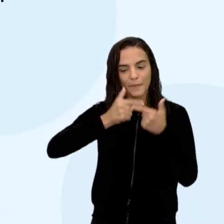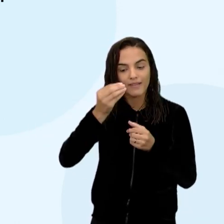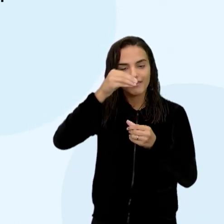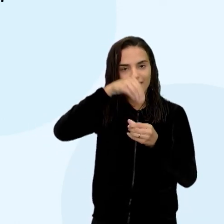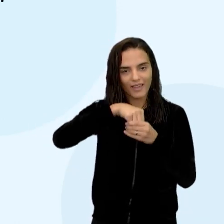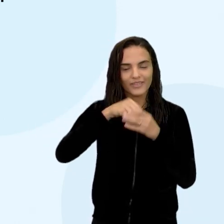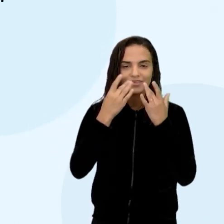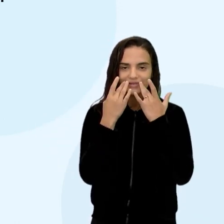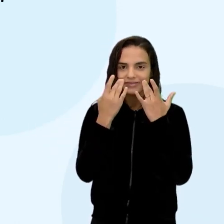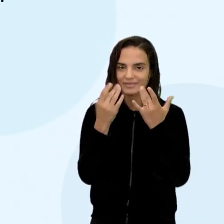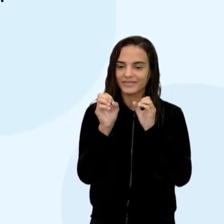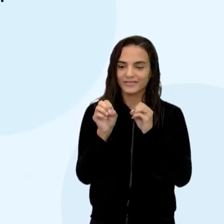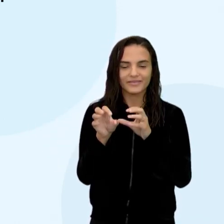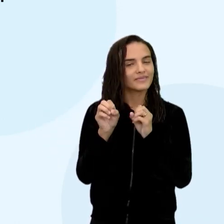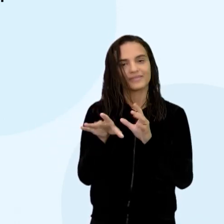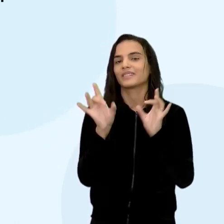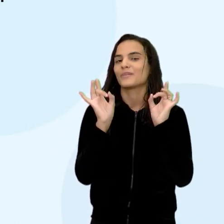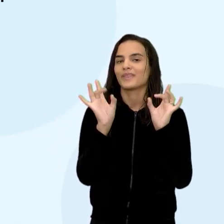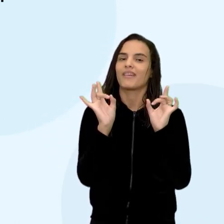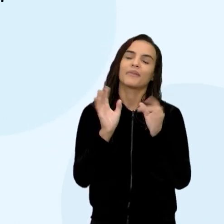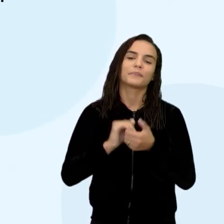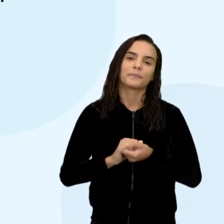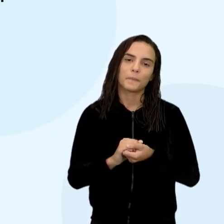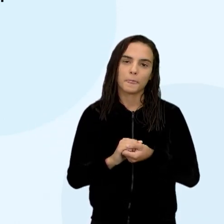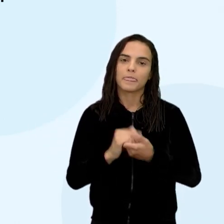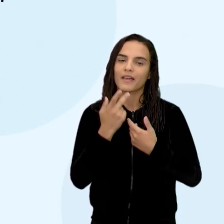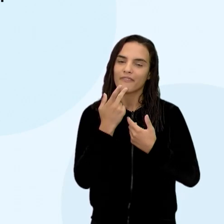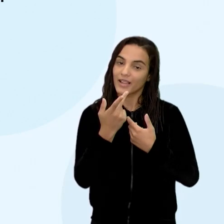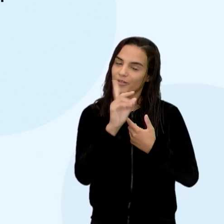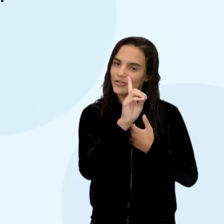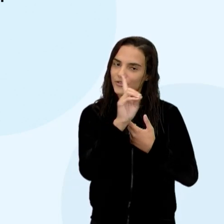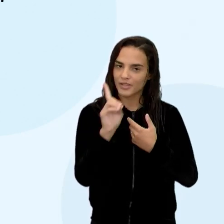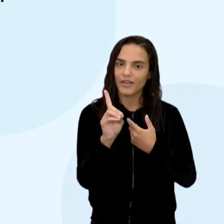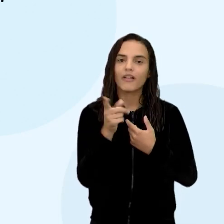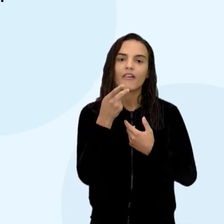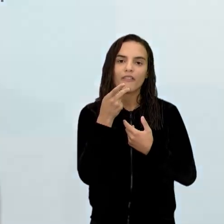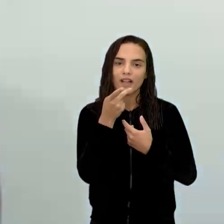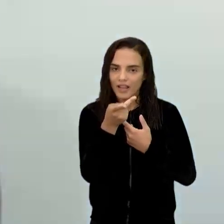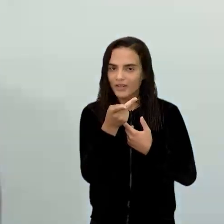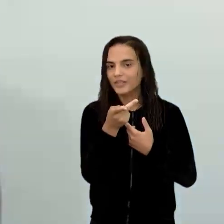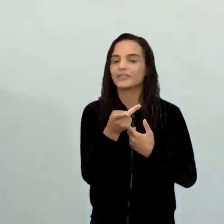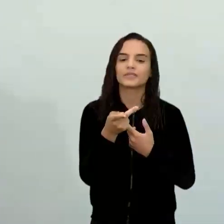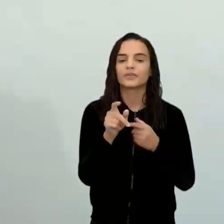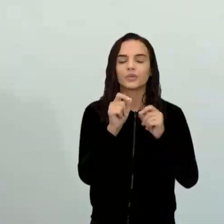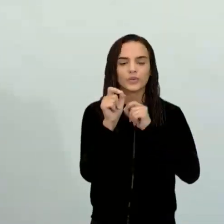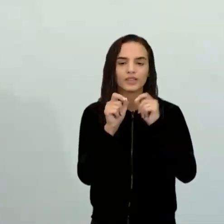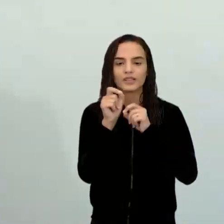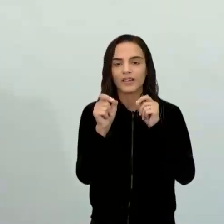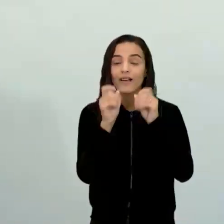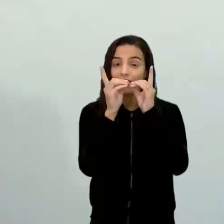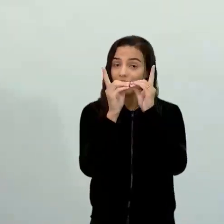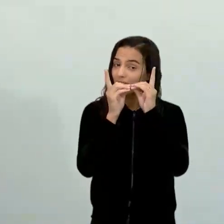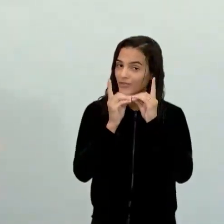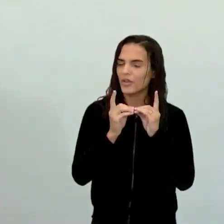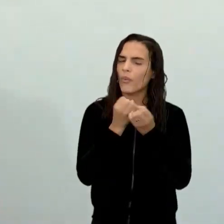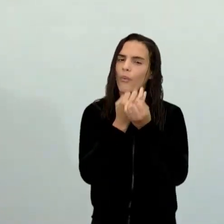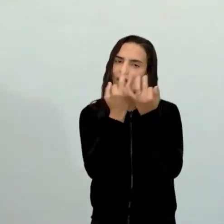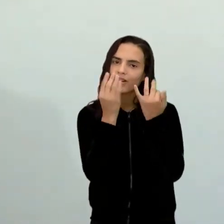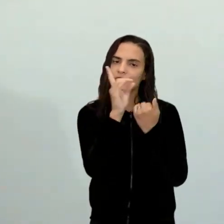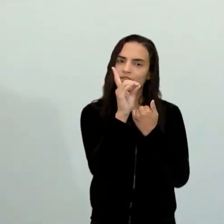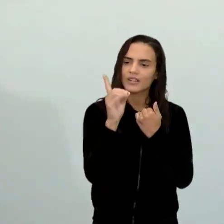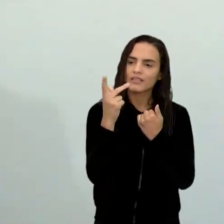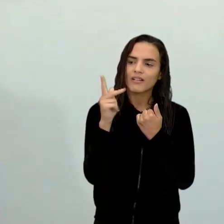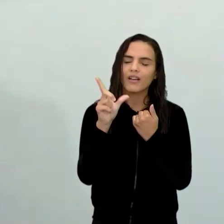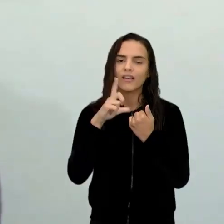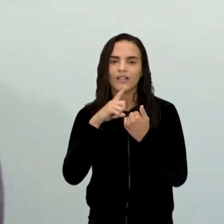do atendimento educacional especializado. E falar de direito, nós vamos falar do nosso aluno com deficiência. Quais direitos eles